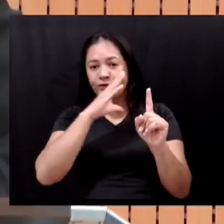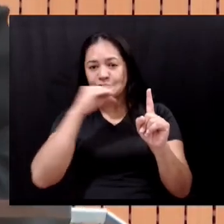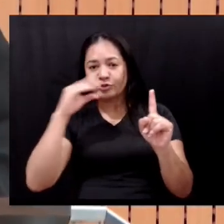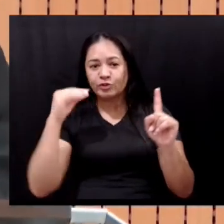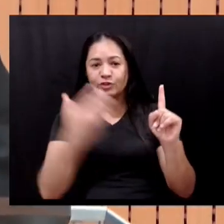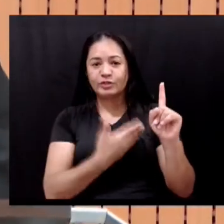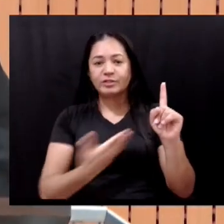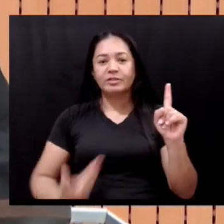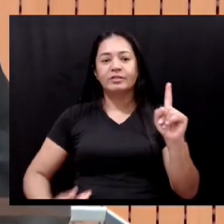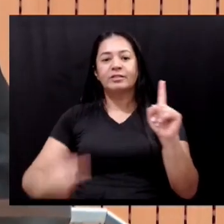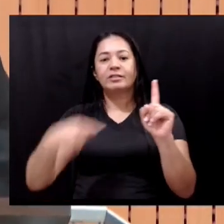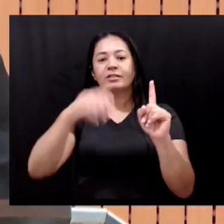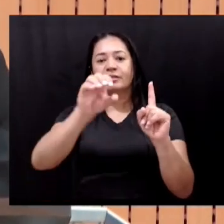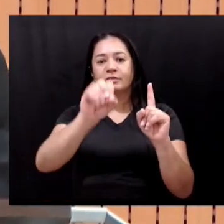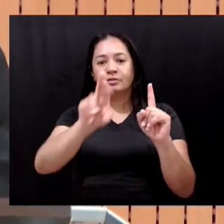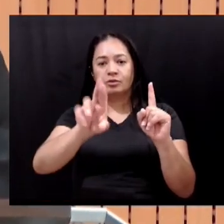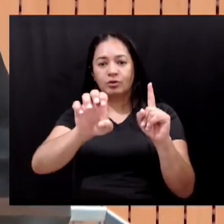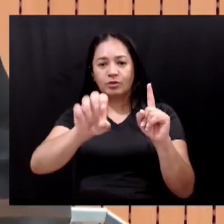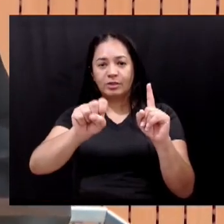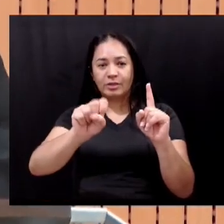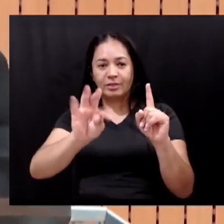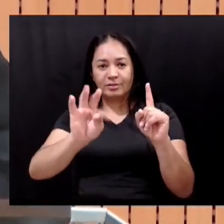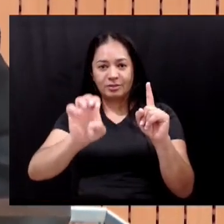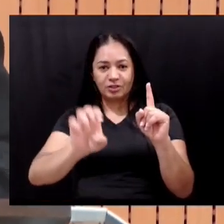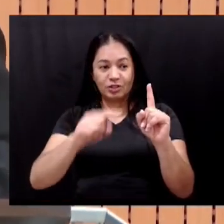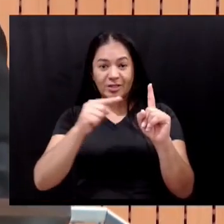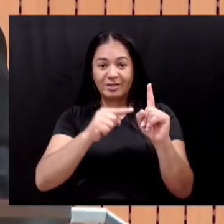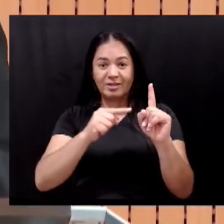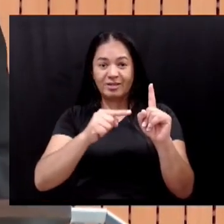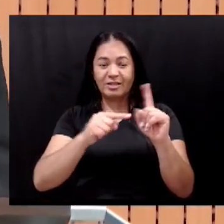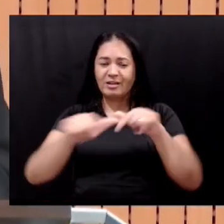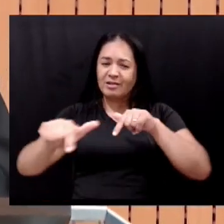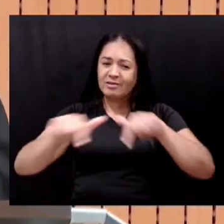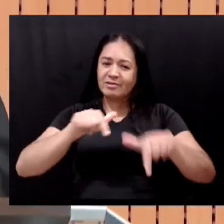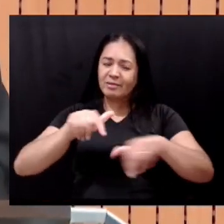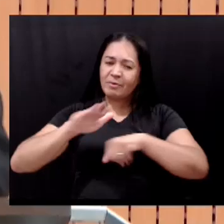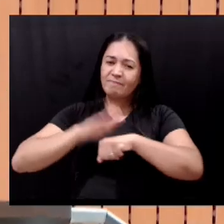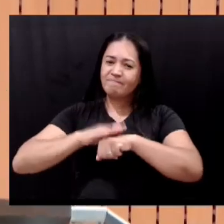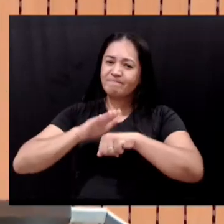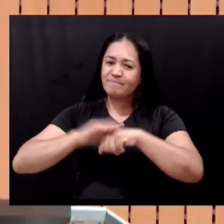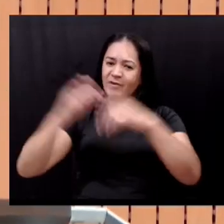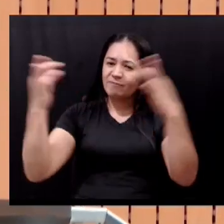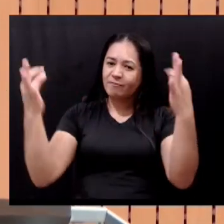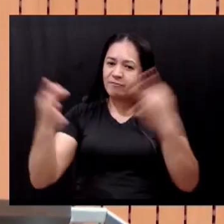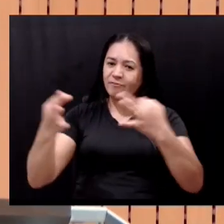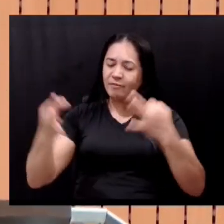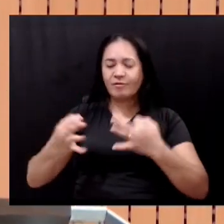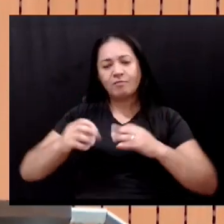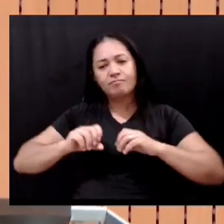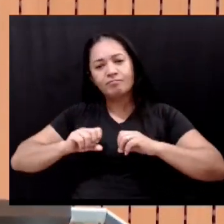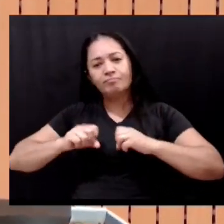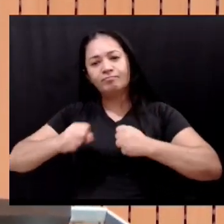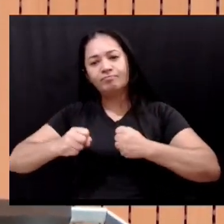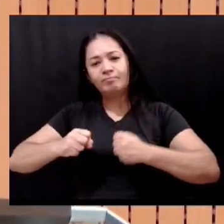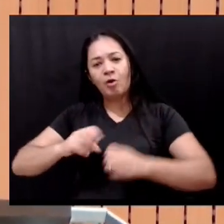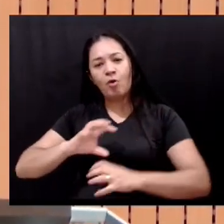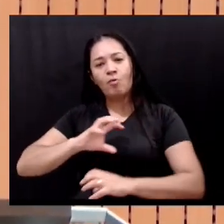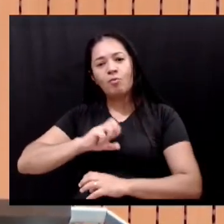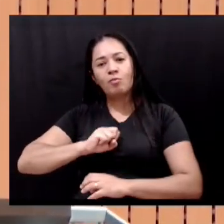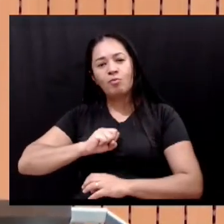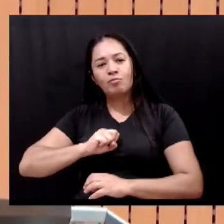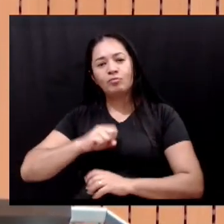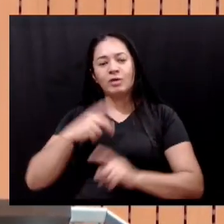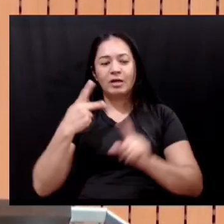Toledo, que trabalha e executa com maestria, com dedicação, com paixão, suas atribuições